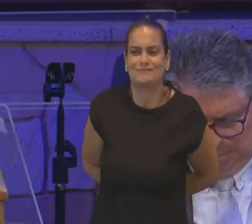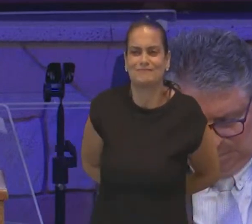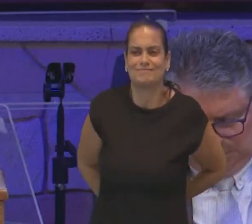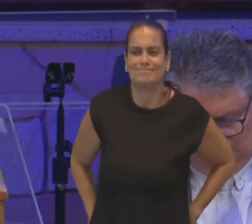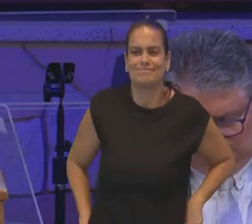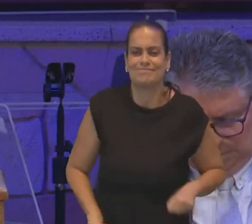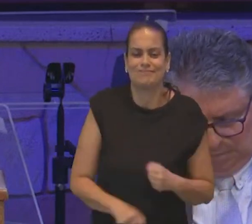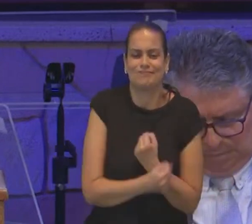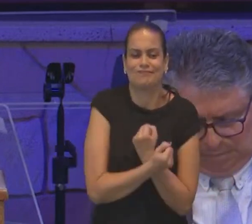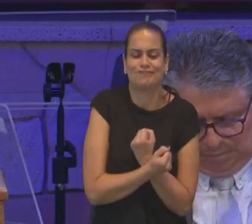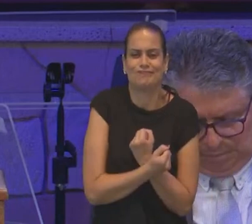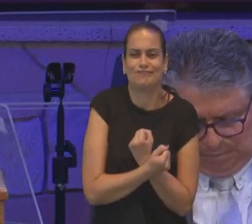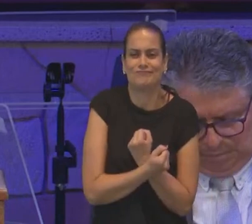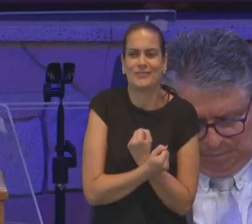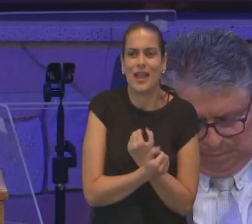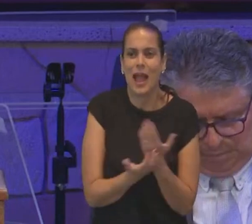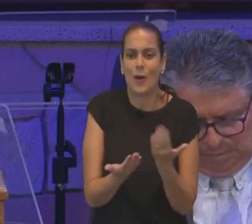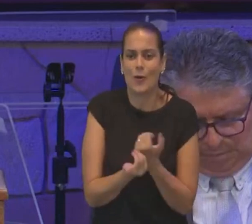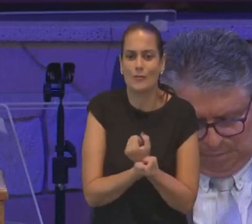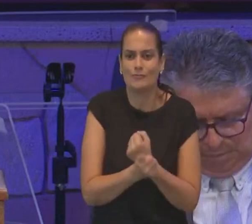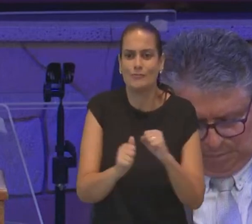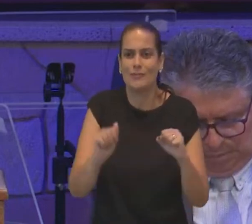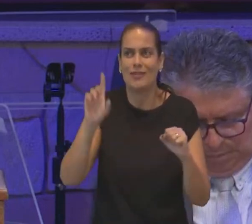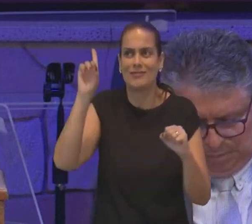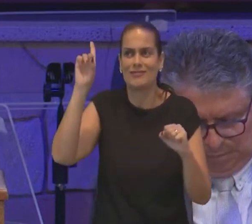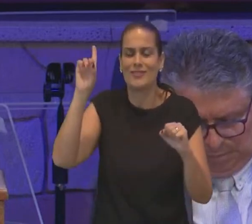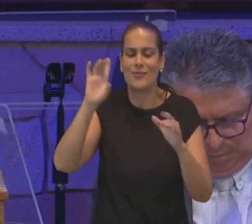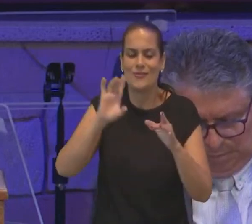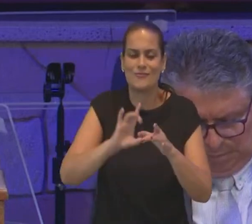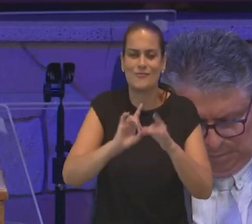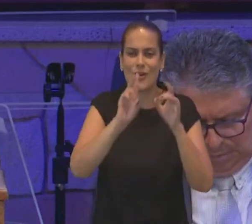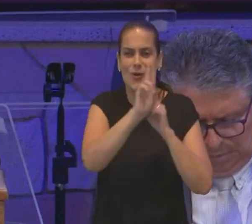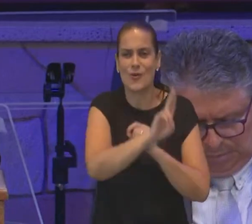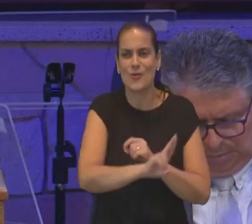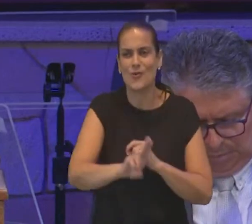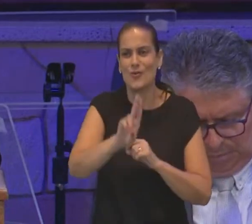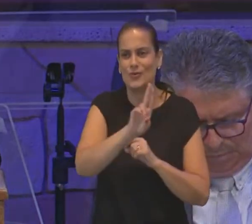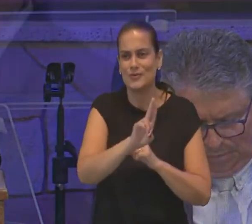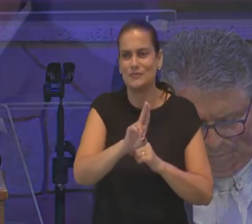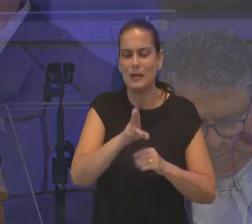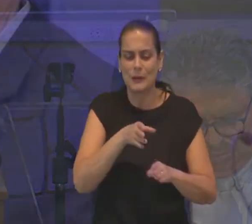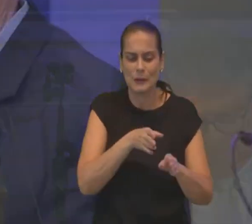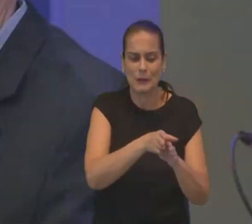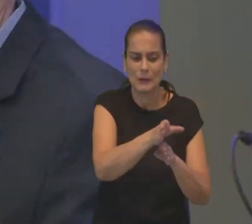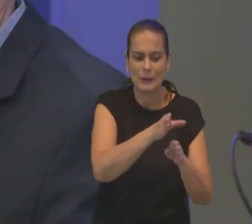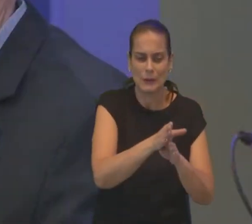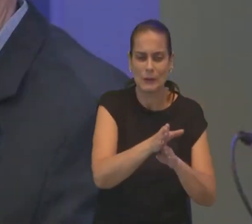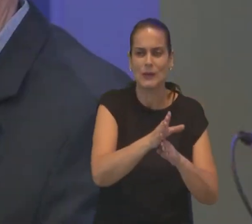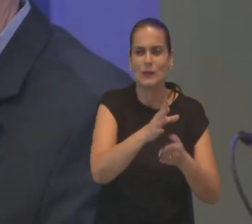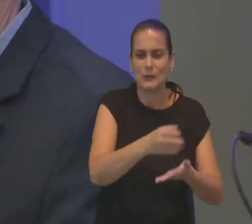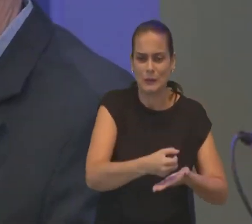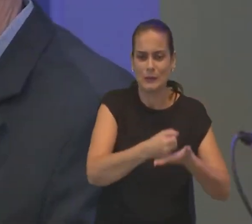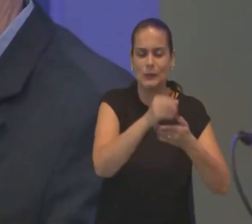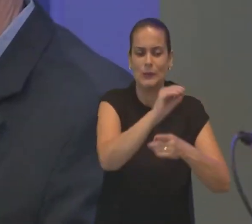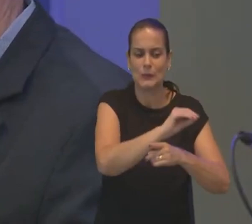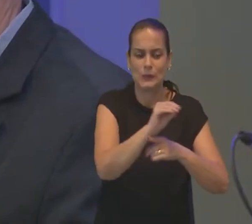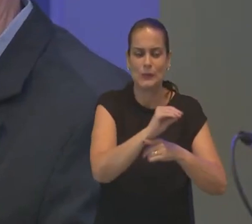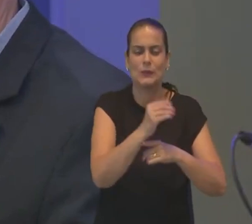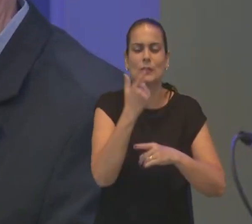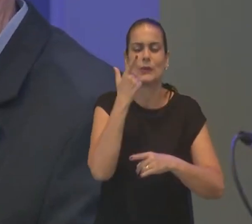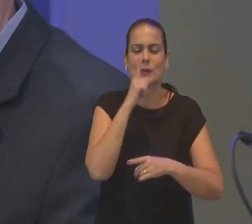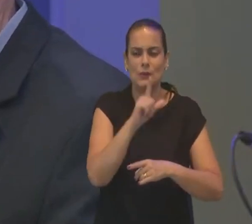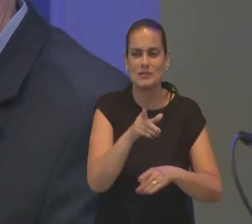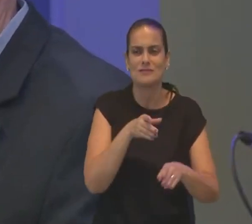E hoje Deus usando a vida dele para ganhar essas crianças para Jesus. A gente não